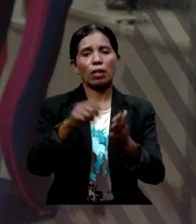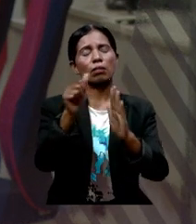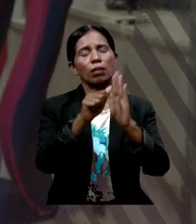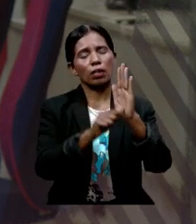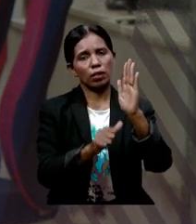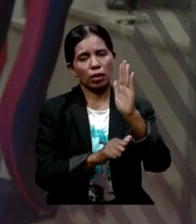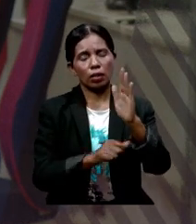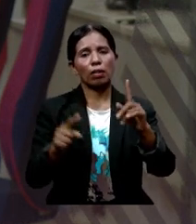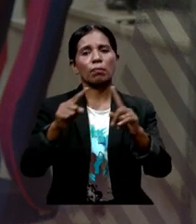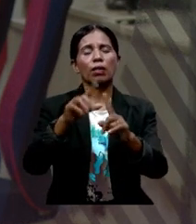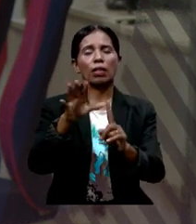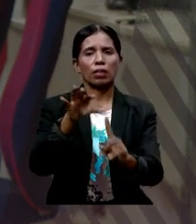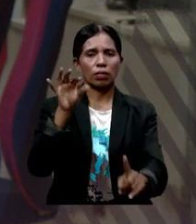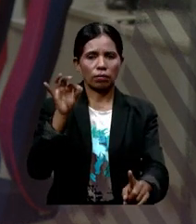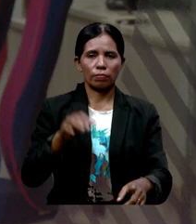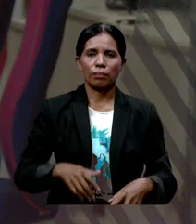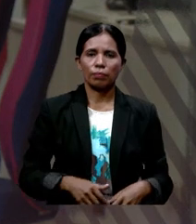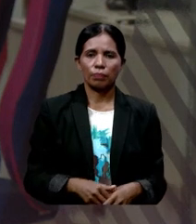eleição.